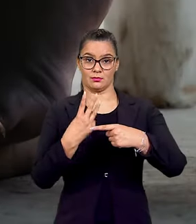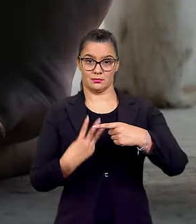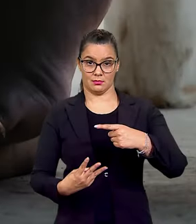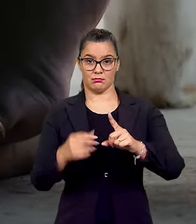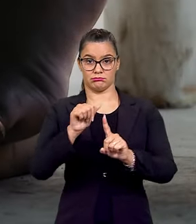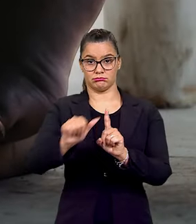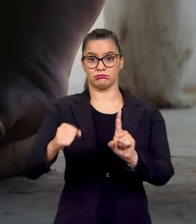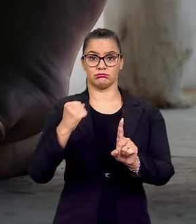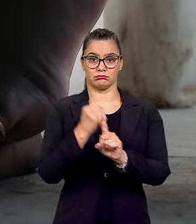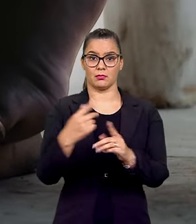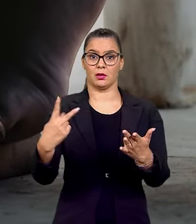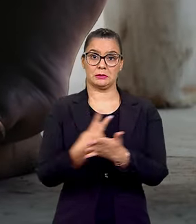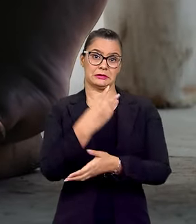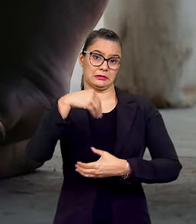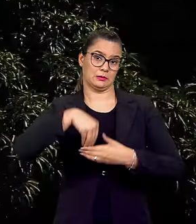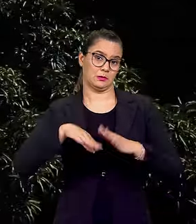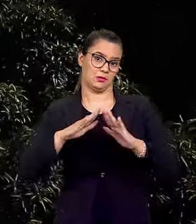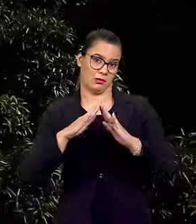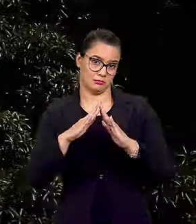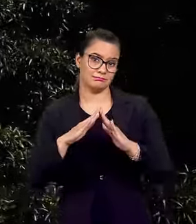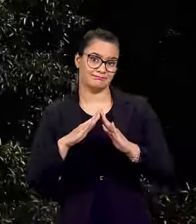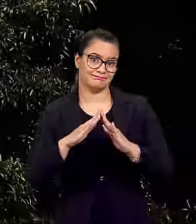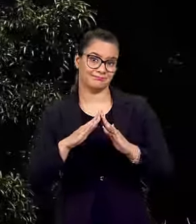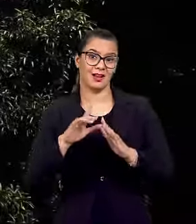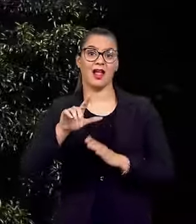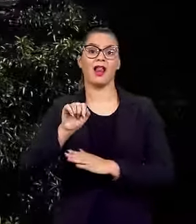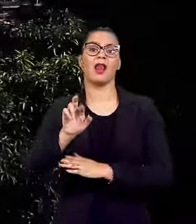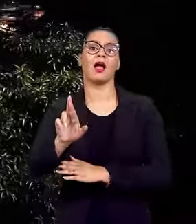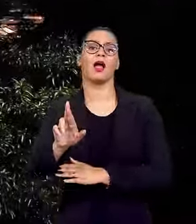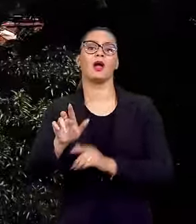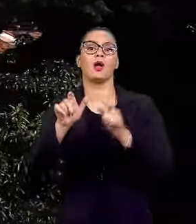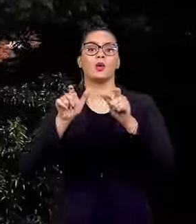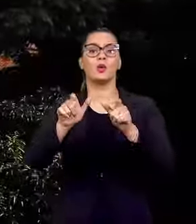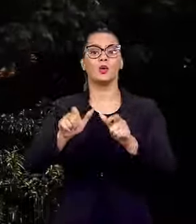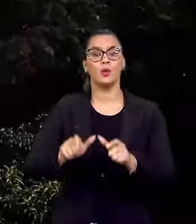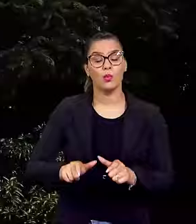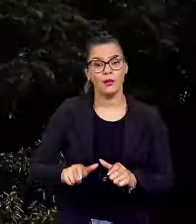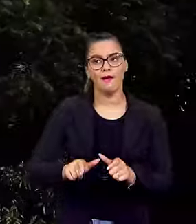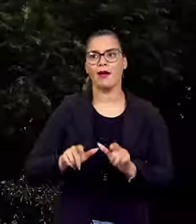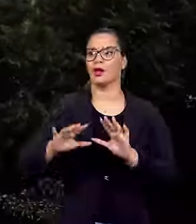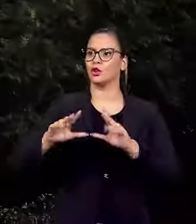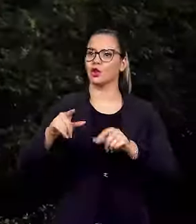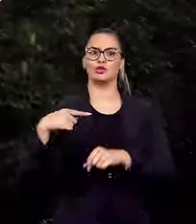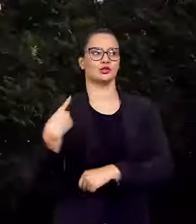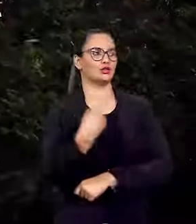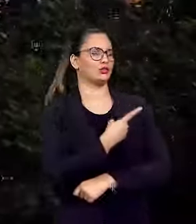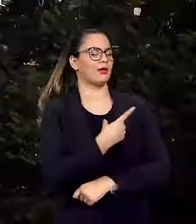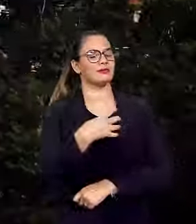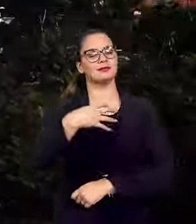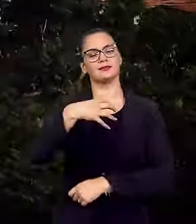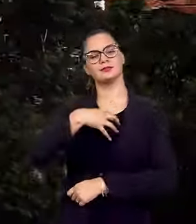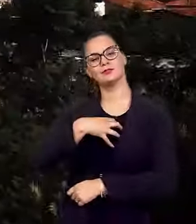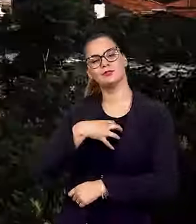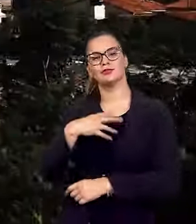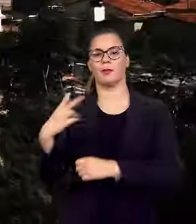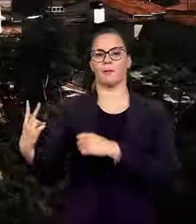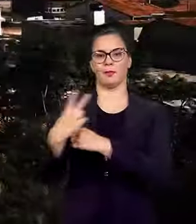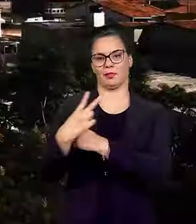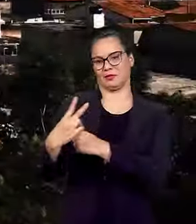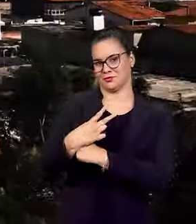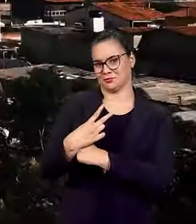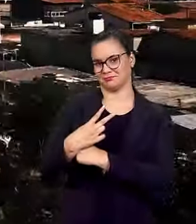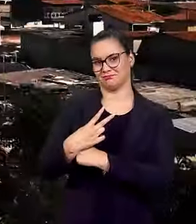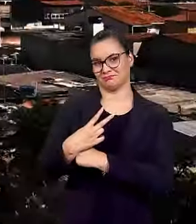Dois terços dos feminicídios acontecem dentro de casa. O lar, lugar onde, teoricamente, todos nós deveríamos nos